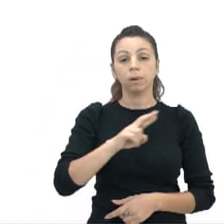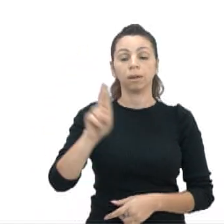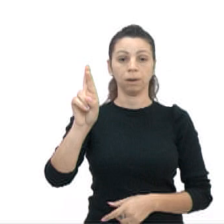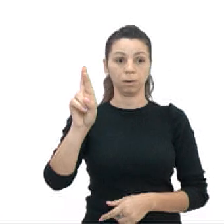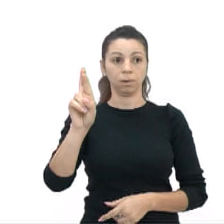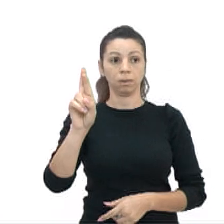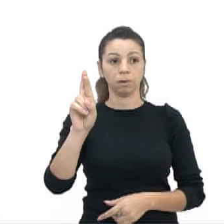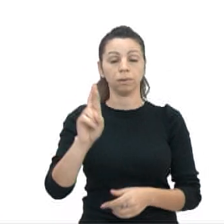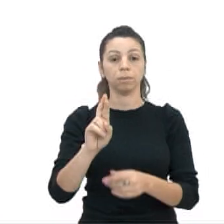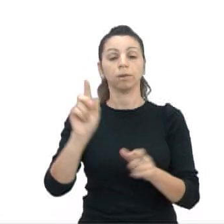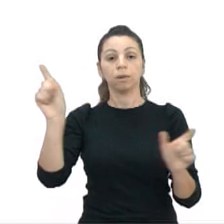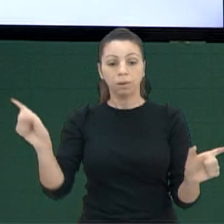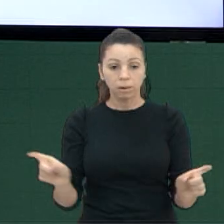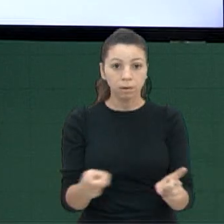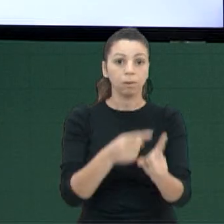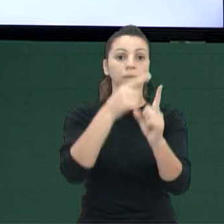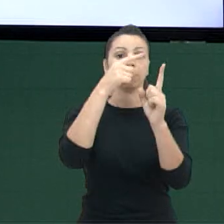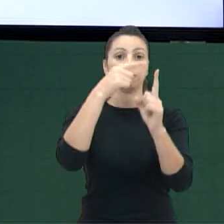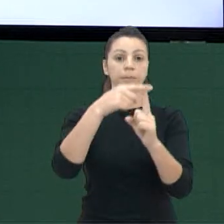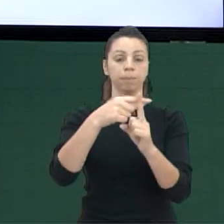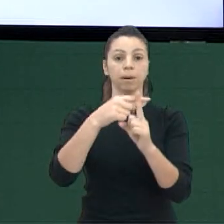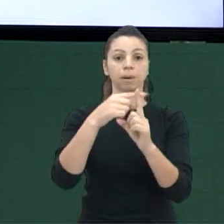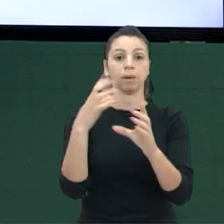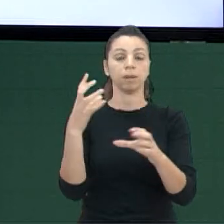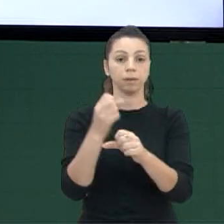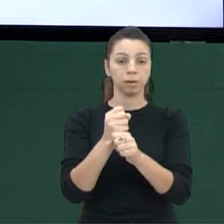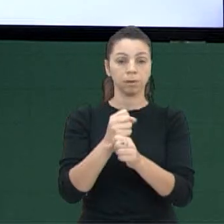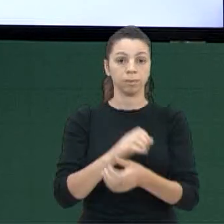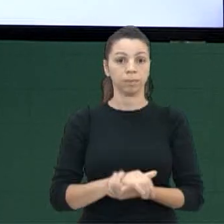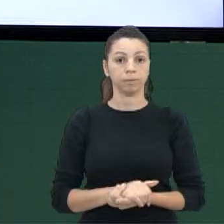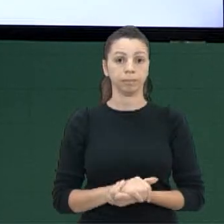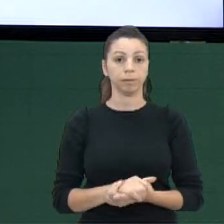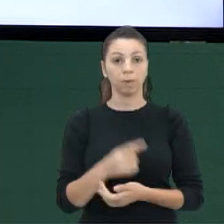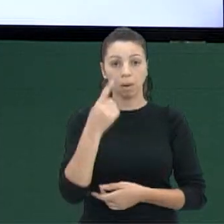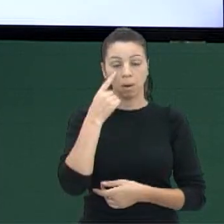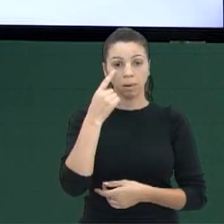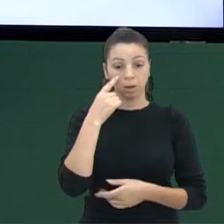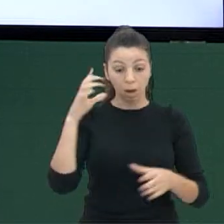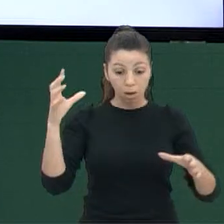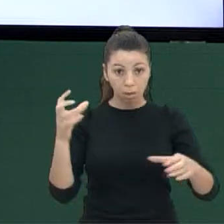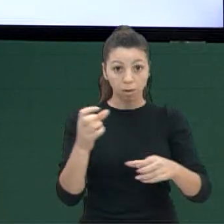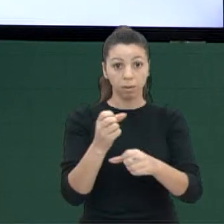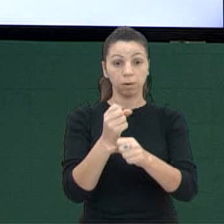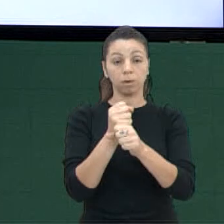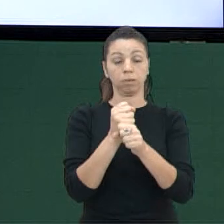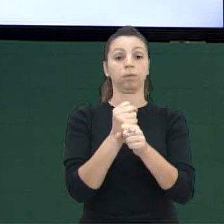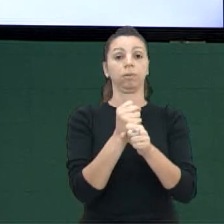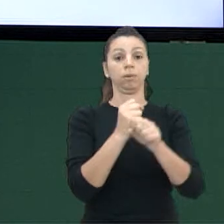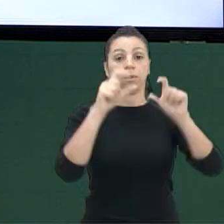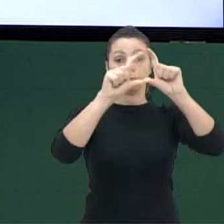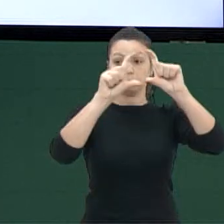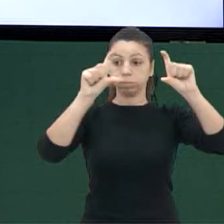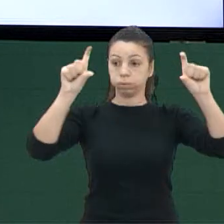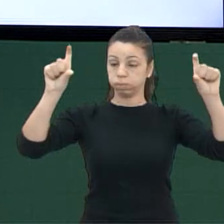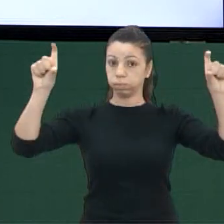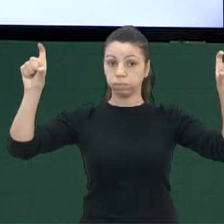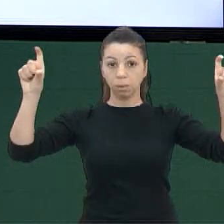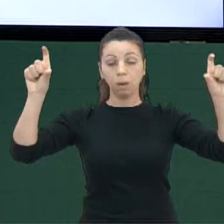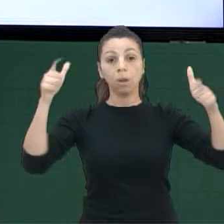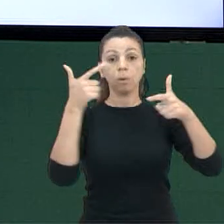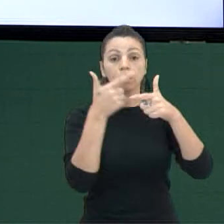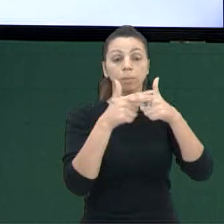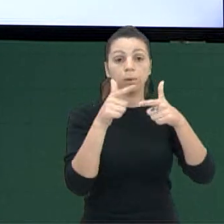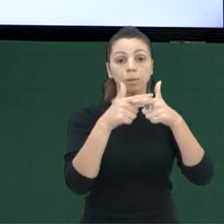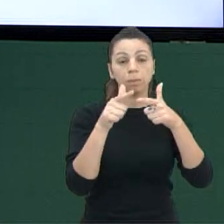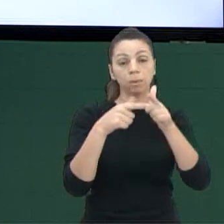real. Então vejam, aqui eu vou montar uma expressão algébrica a partir do problema que ele está